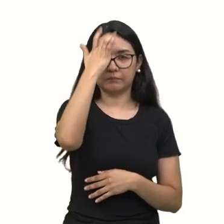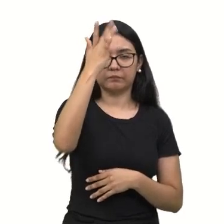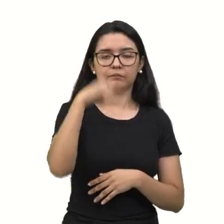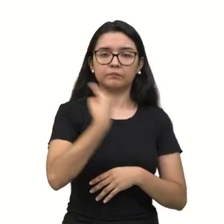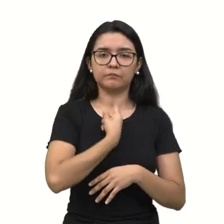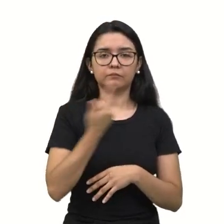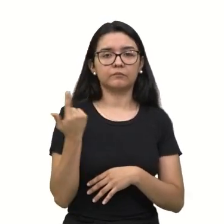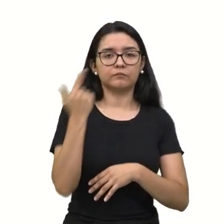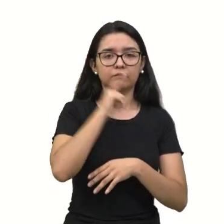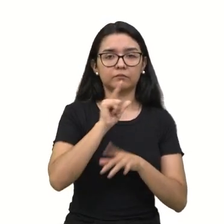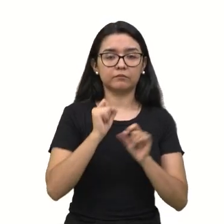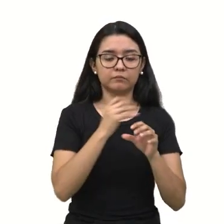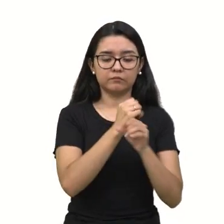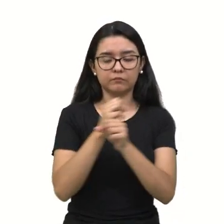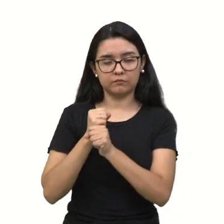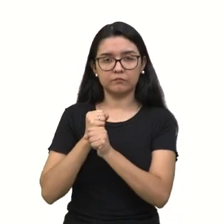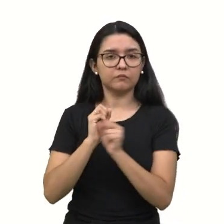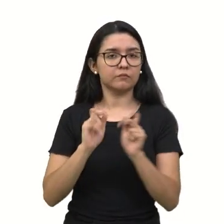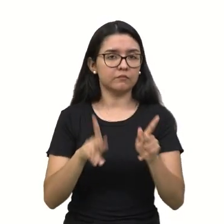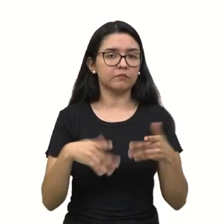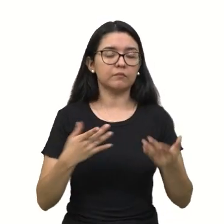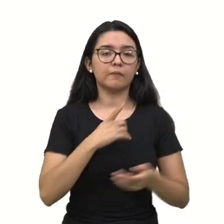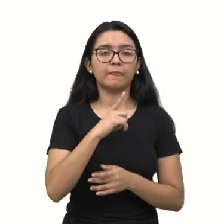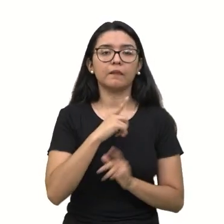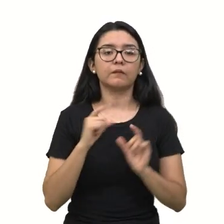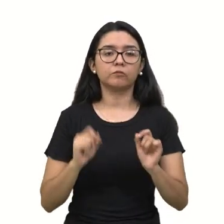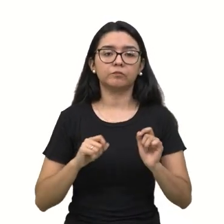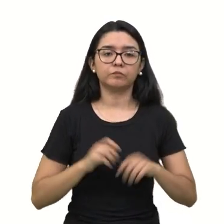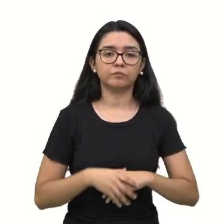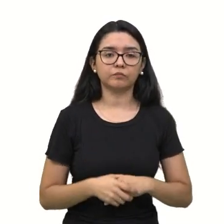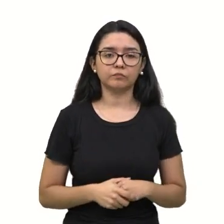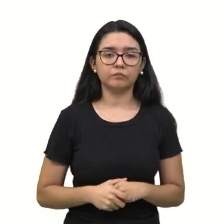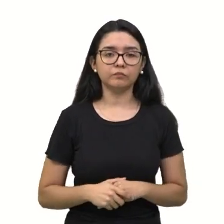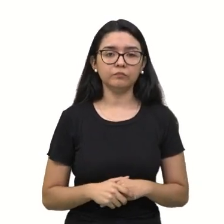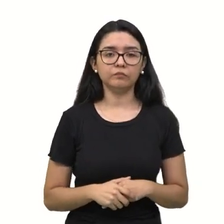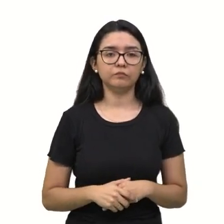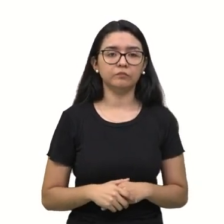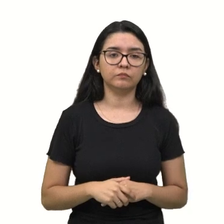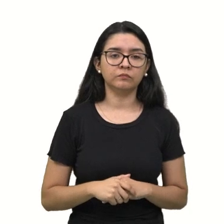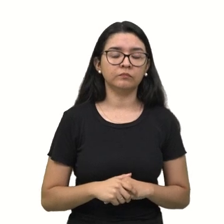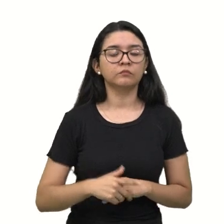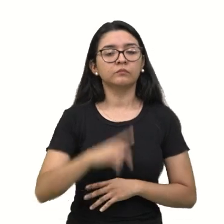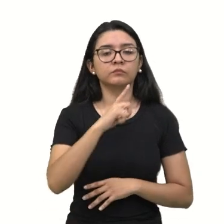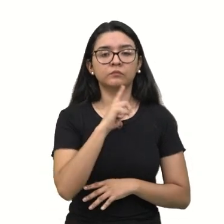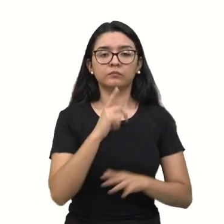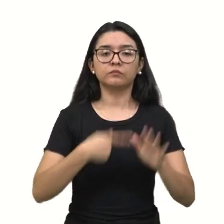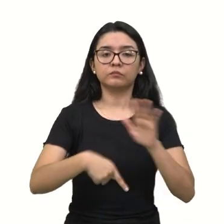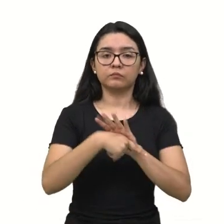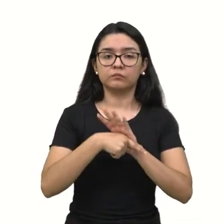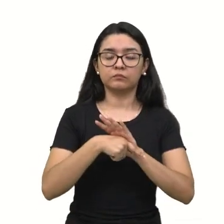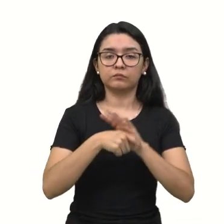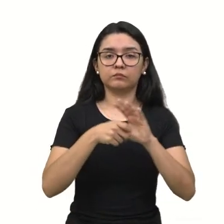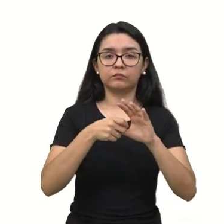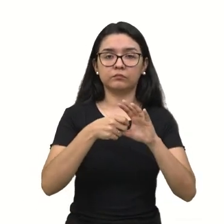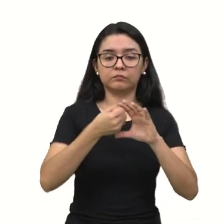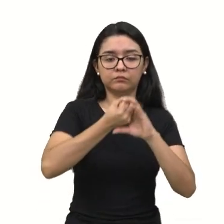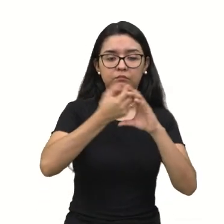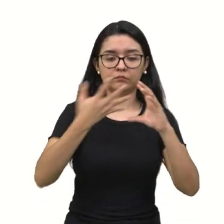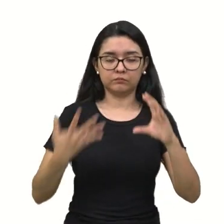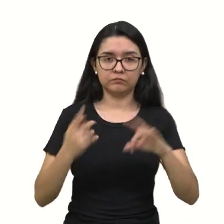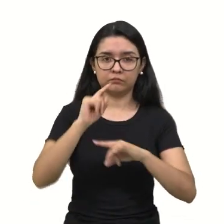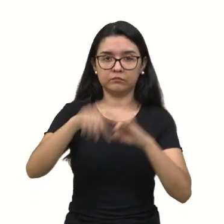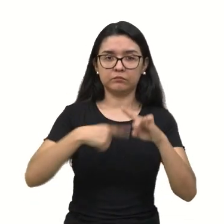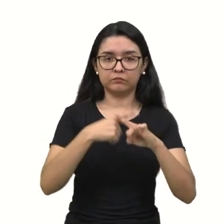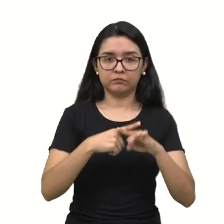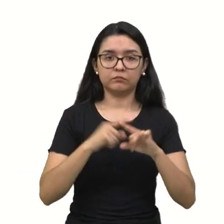cálculo aritmético, né? Nós temos aí as propriedades da multiplicação comutativa, né, que